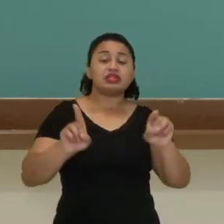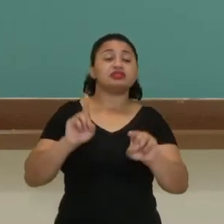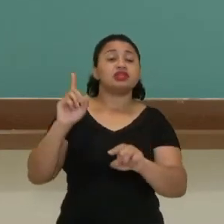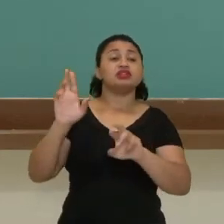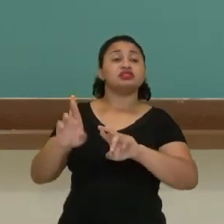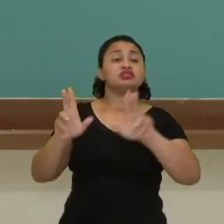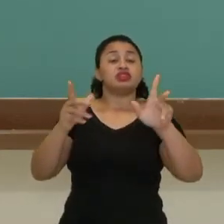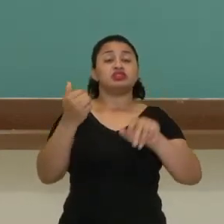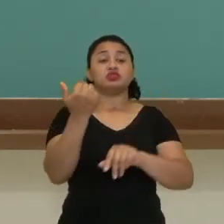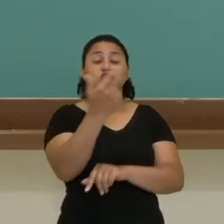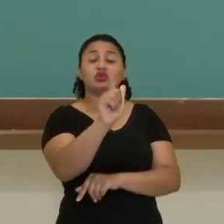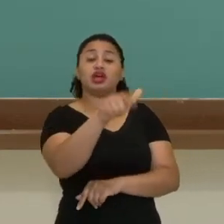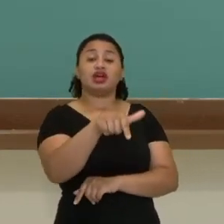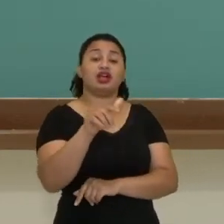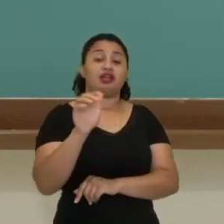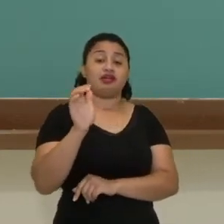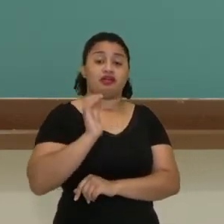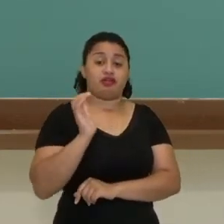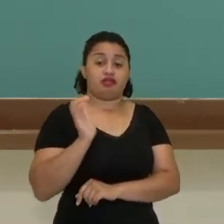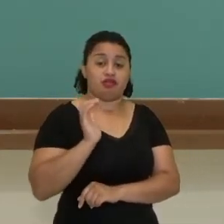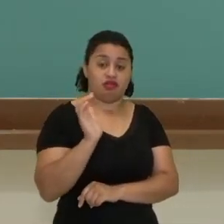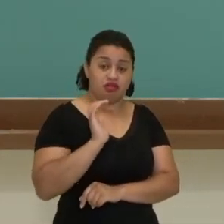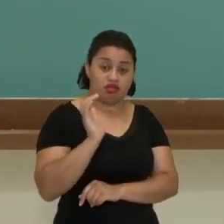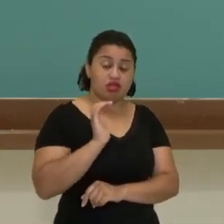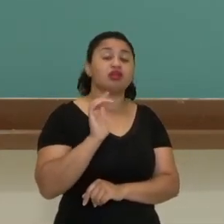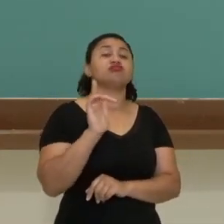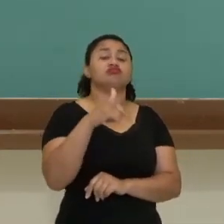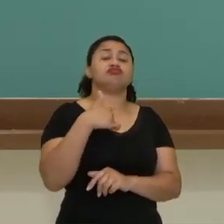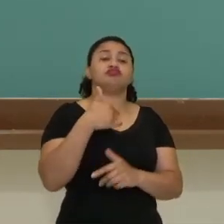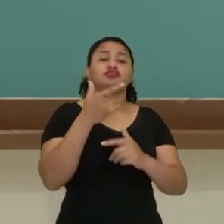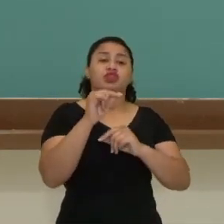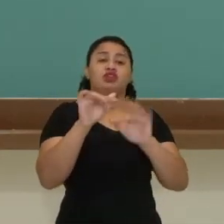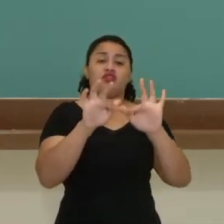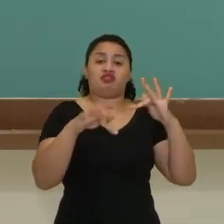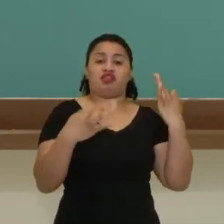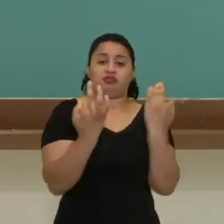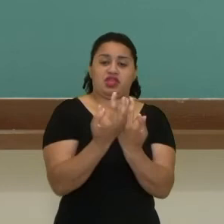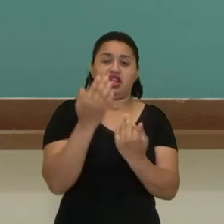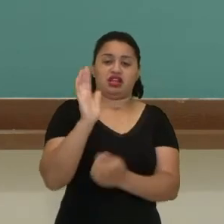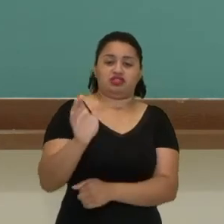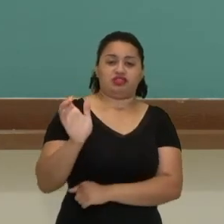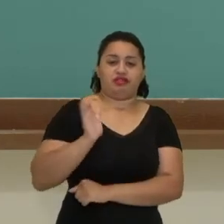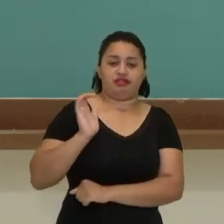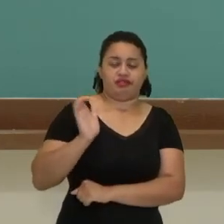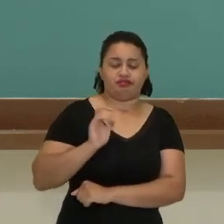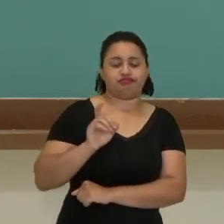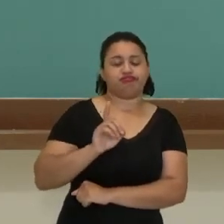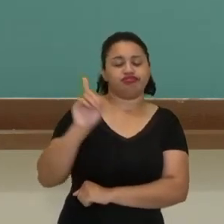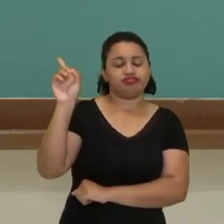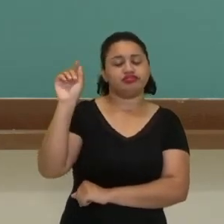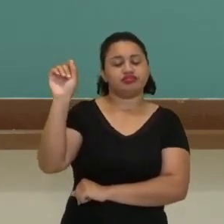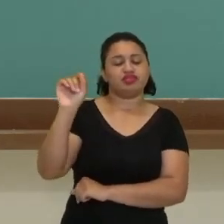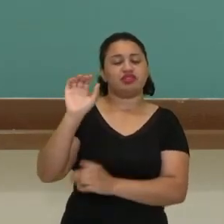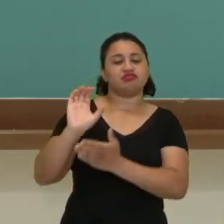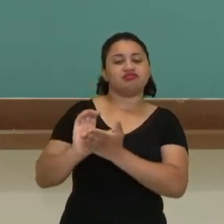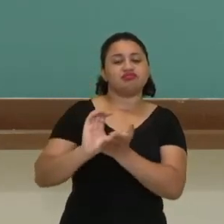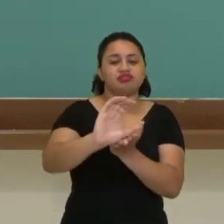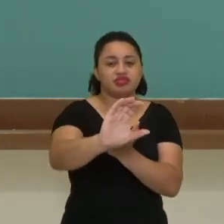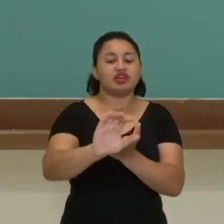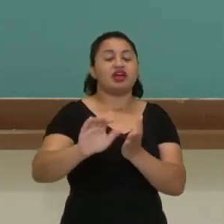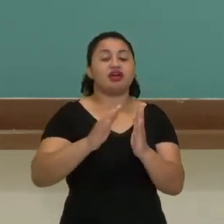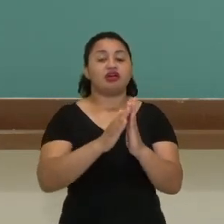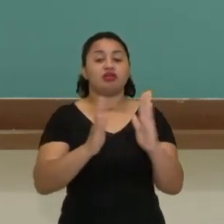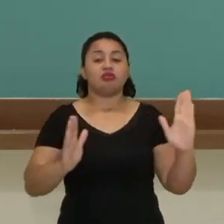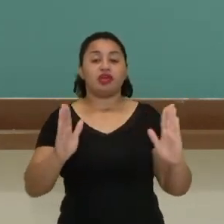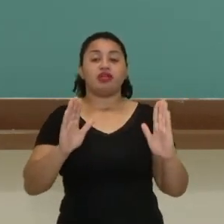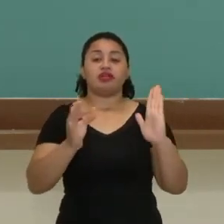tinha grana, né? Então ele tinha um poder aquisitivo, ele vinha de família mais rica, e ele foi um grande financiador do movimento